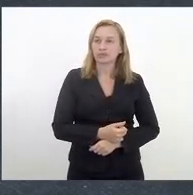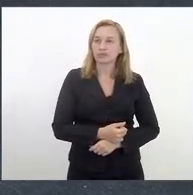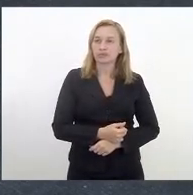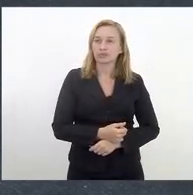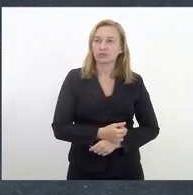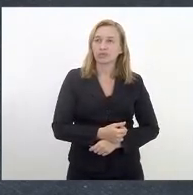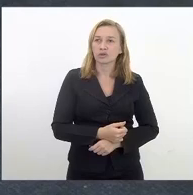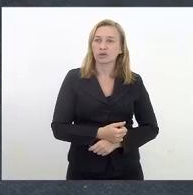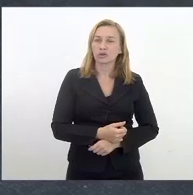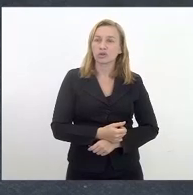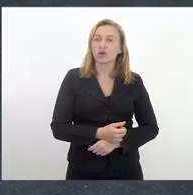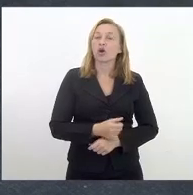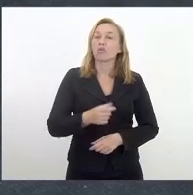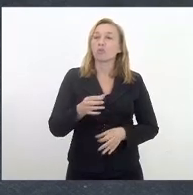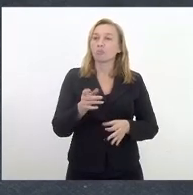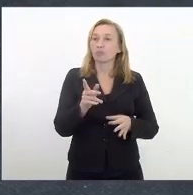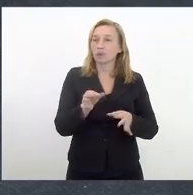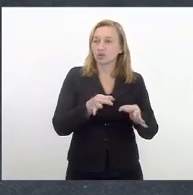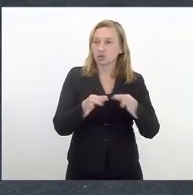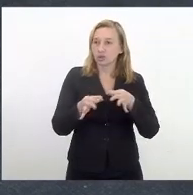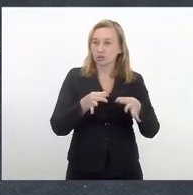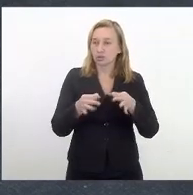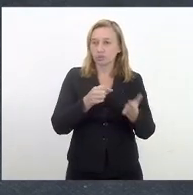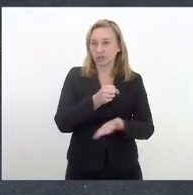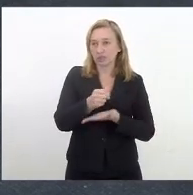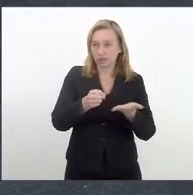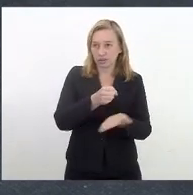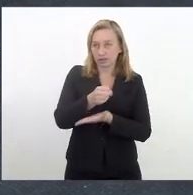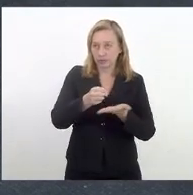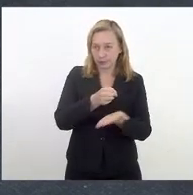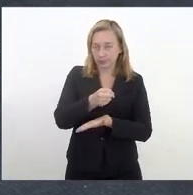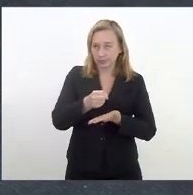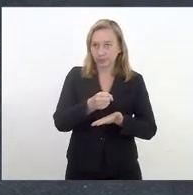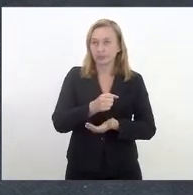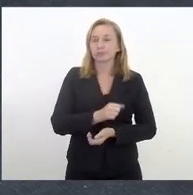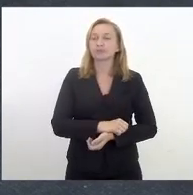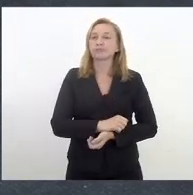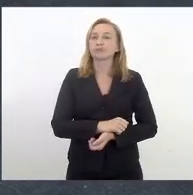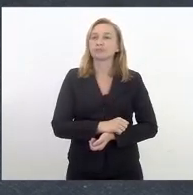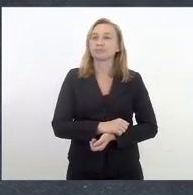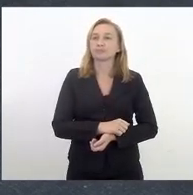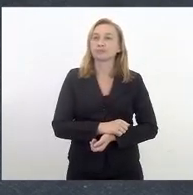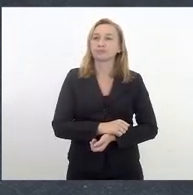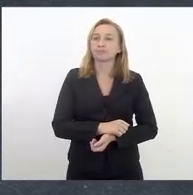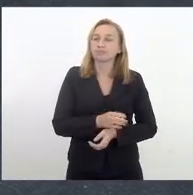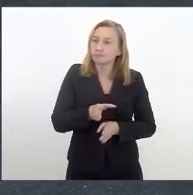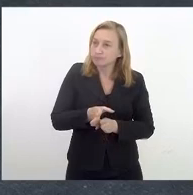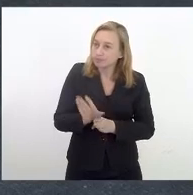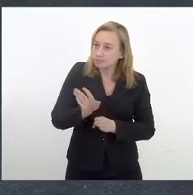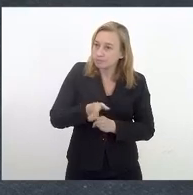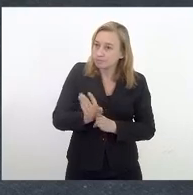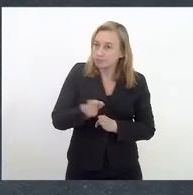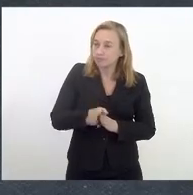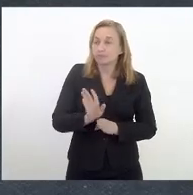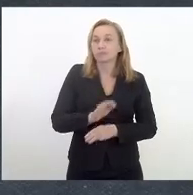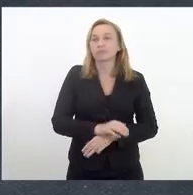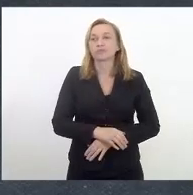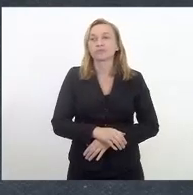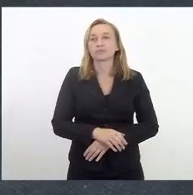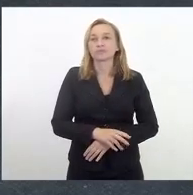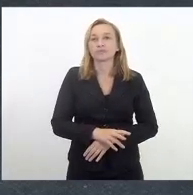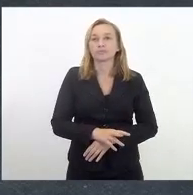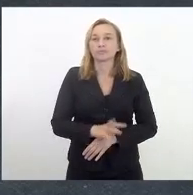confecção do projeto básico Oi e esse projeto básico orientou o